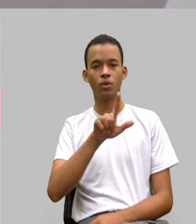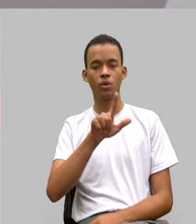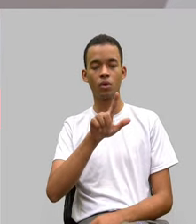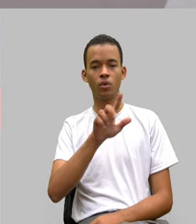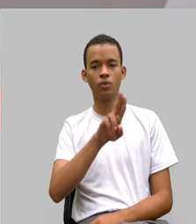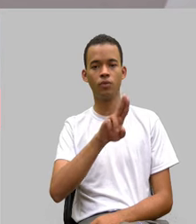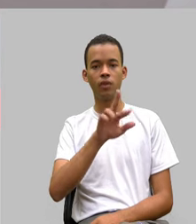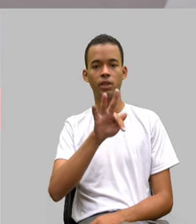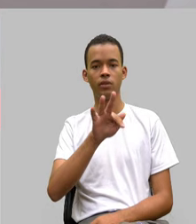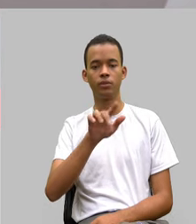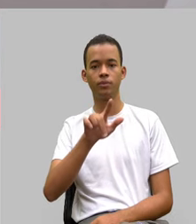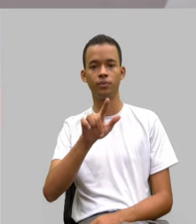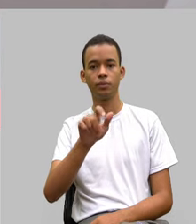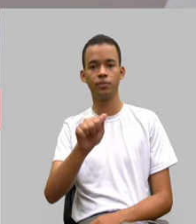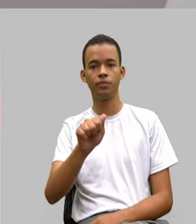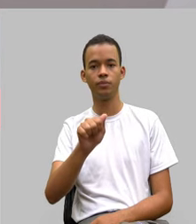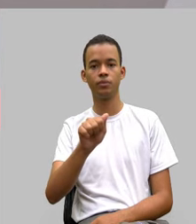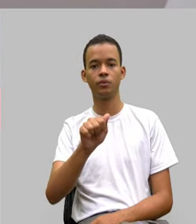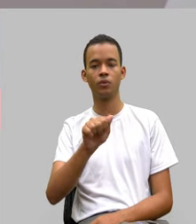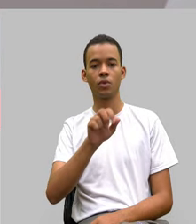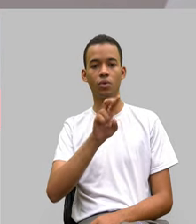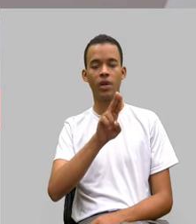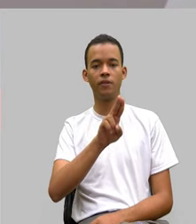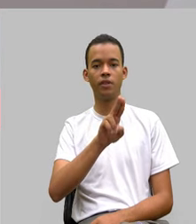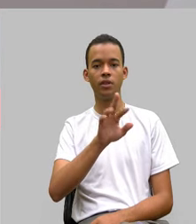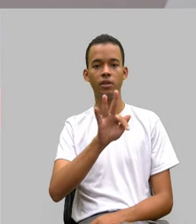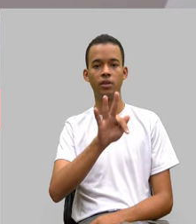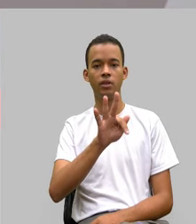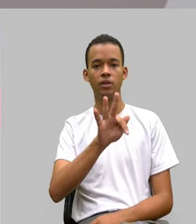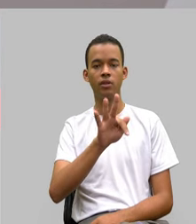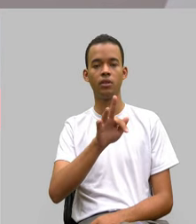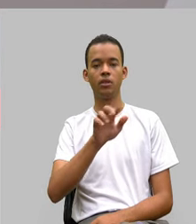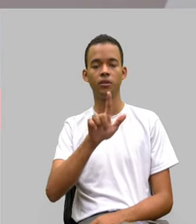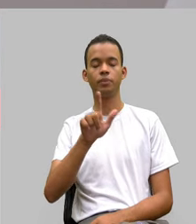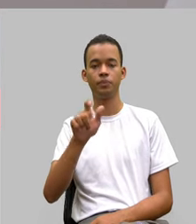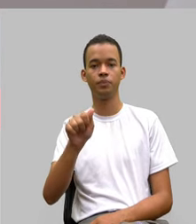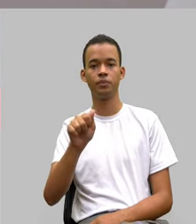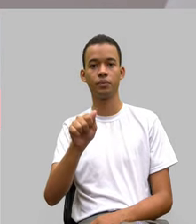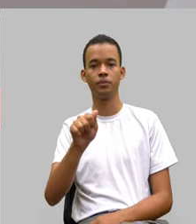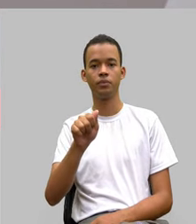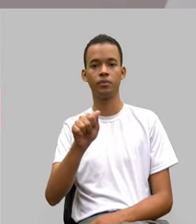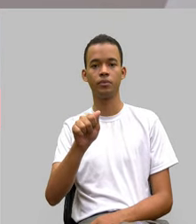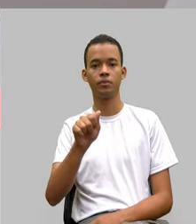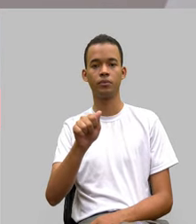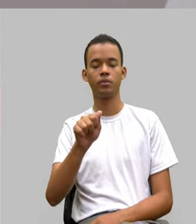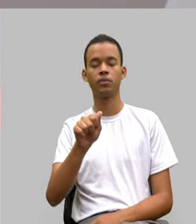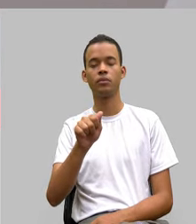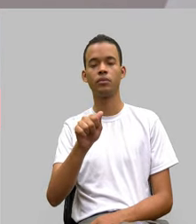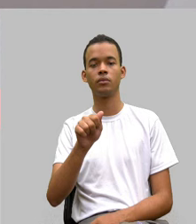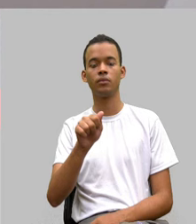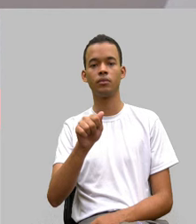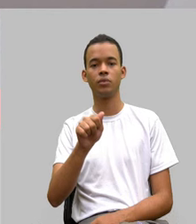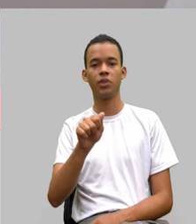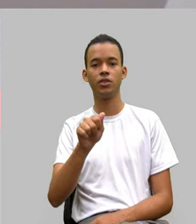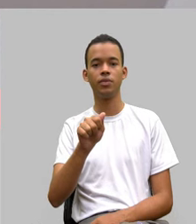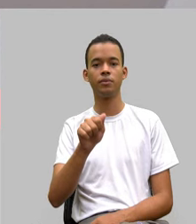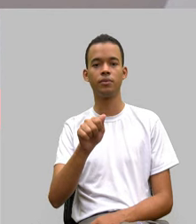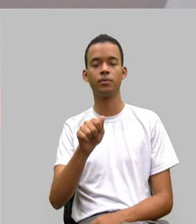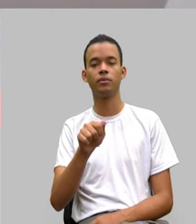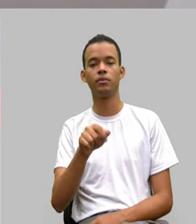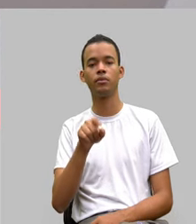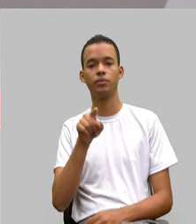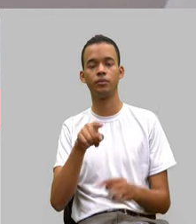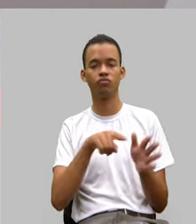biotecnológicas e análises anatômicas para otimizar a produção de metabolitos secundários em plantas